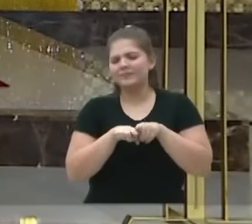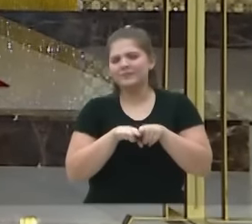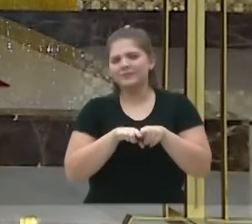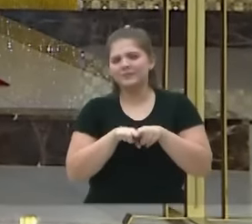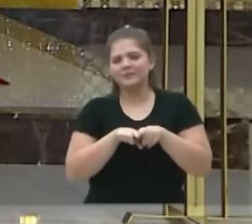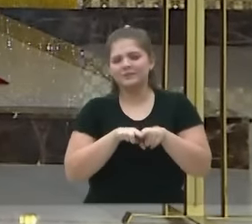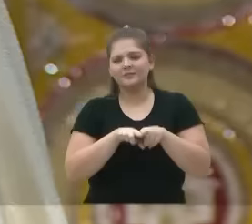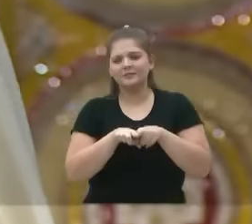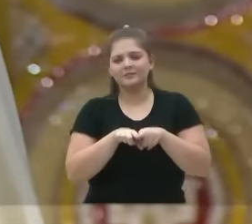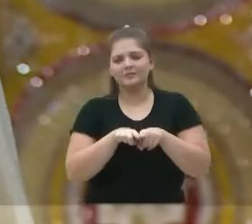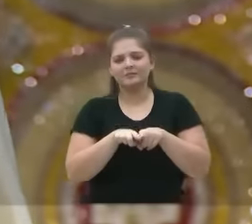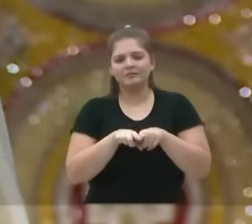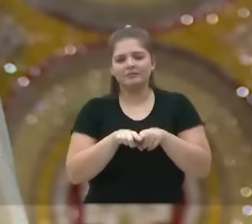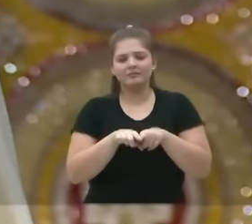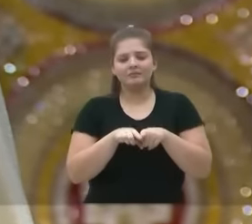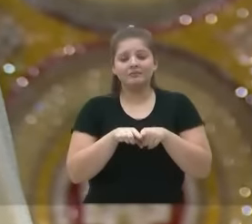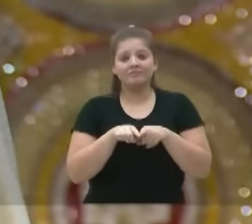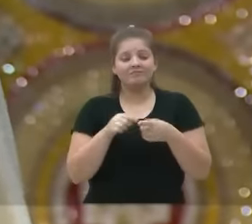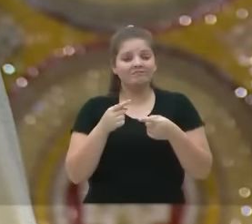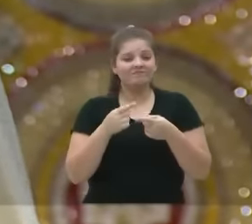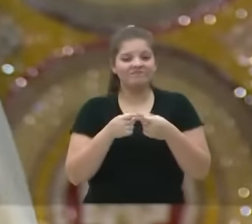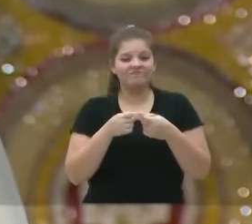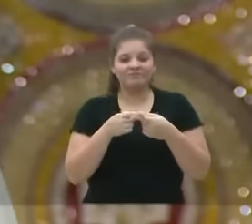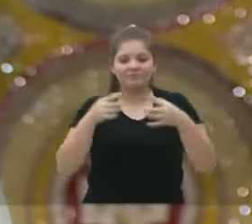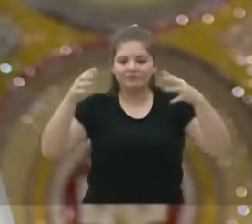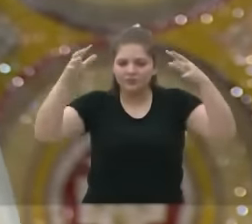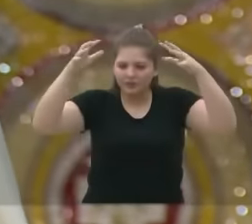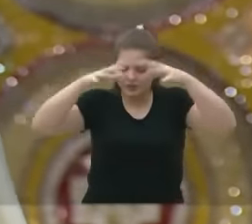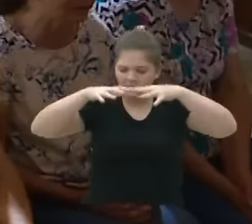irmão. Para ele a chuva